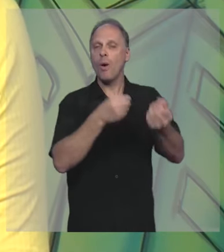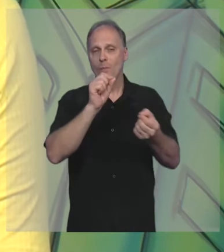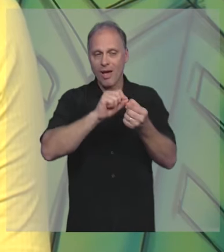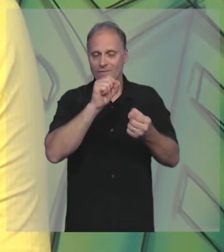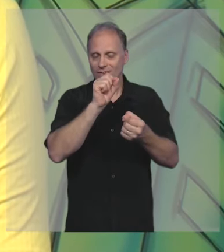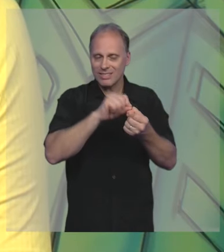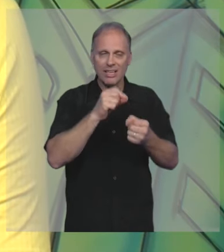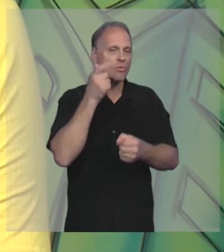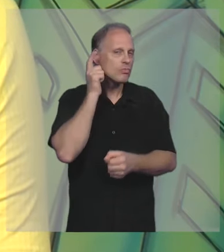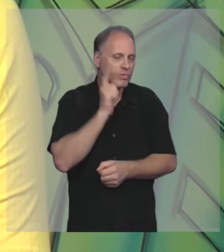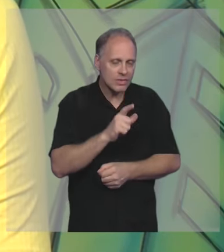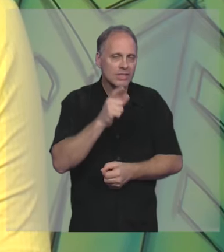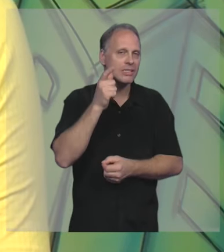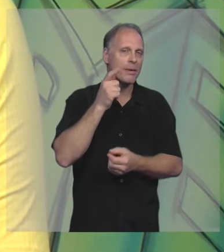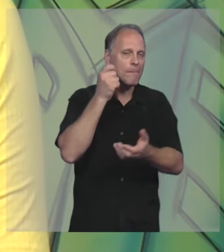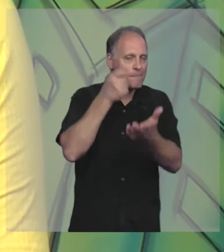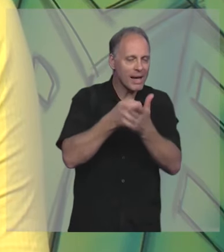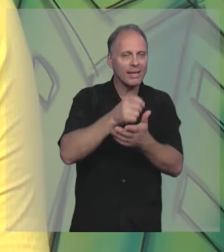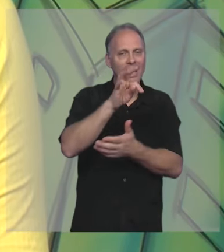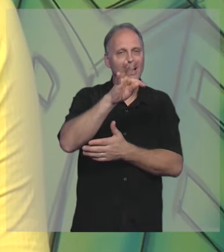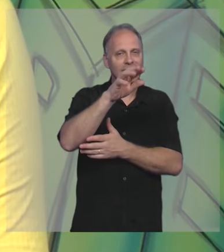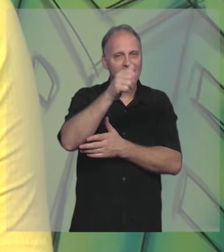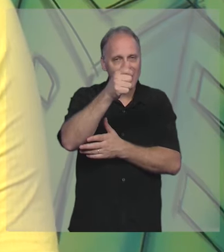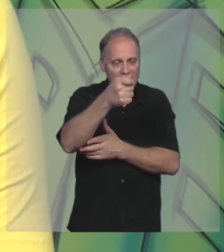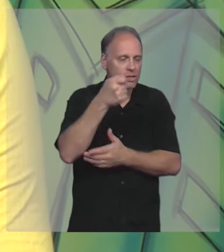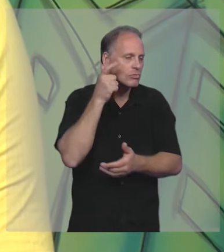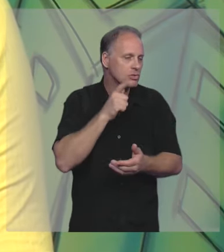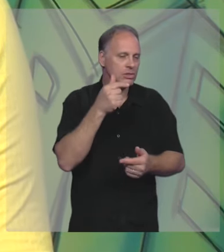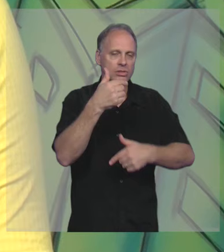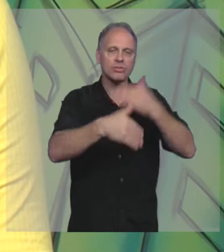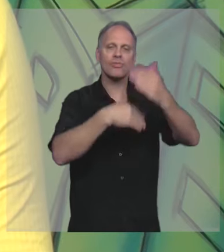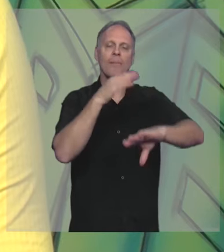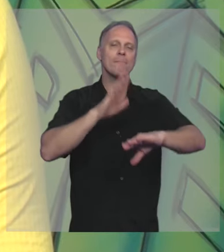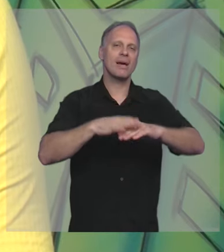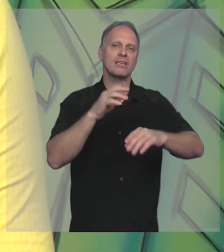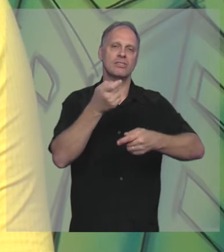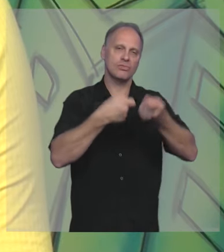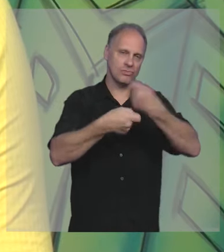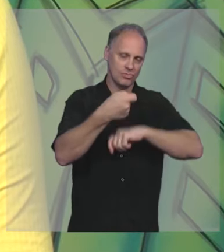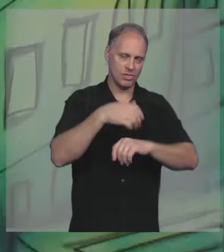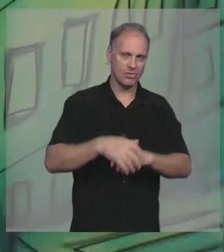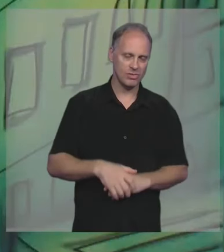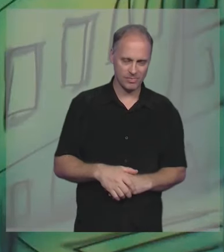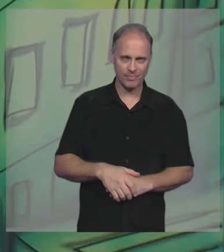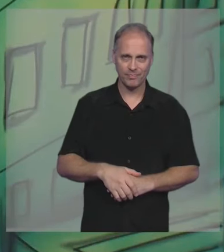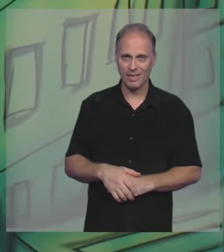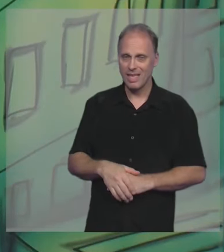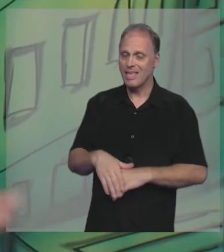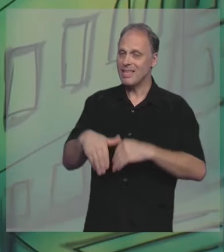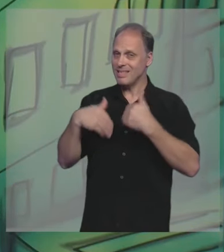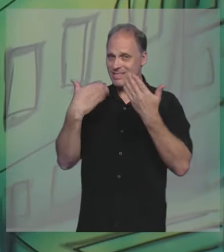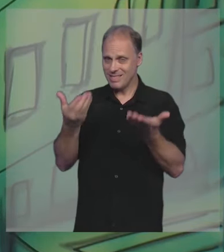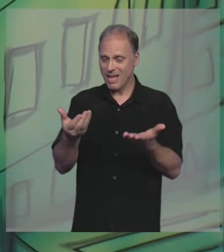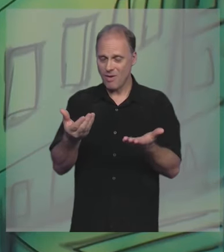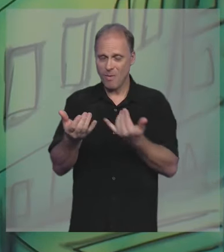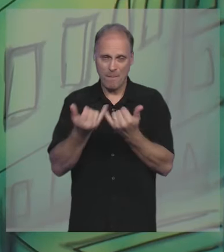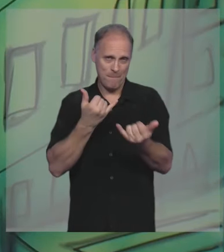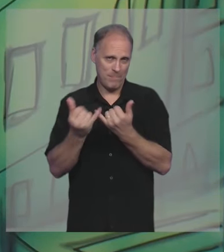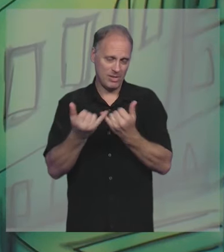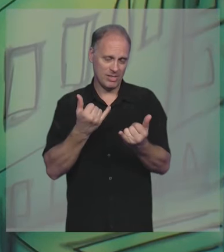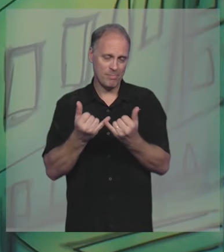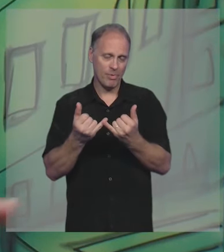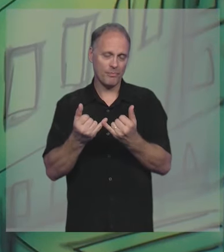buscar, de como chegar a essa taxa para poder desenvolver o seu próprio negócio. Então, a ótica, quer